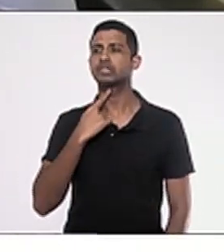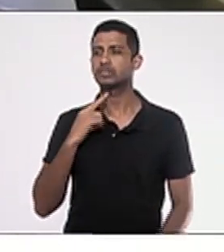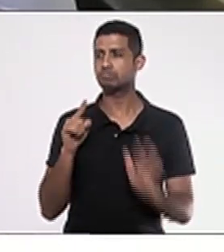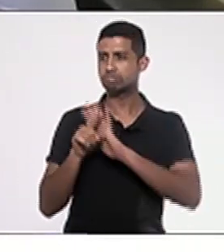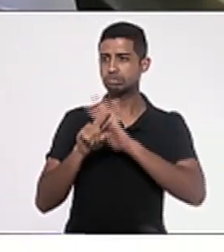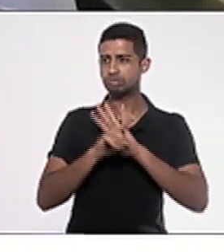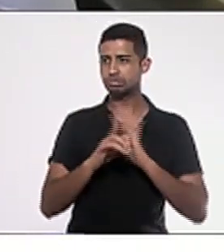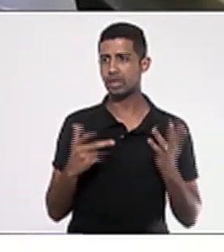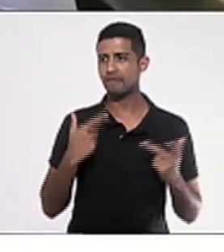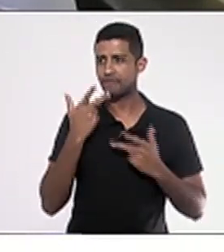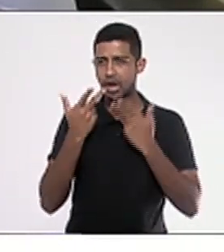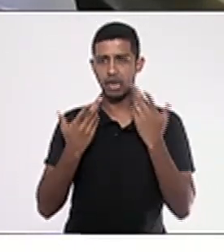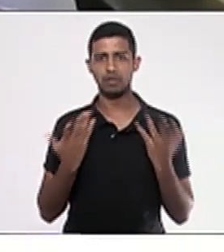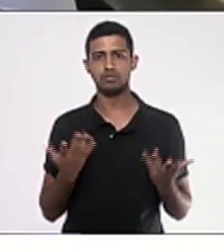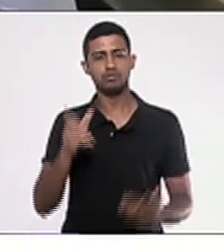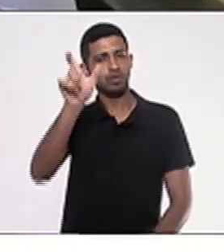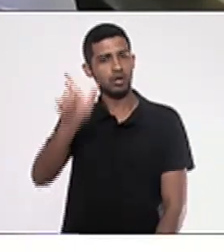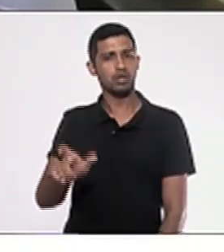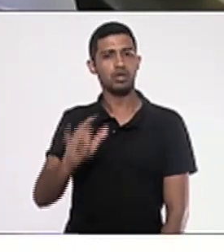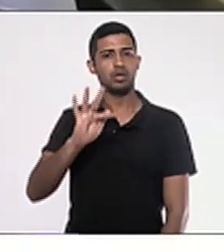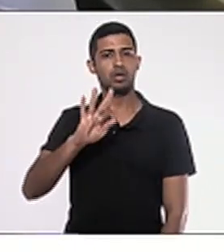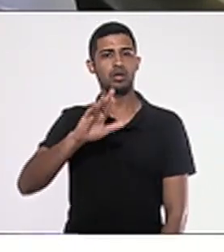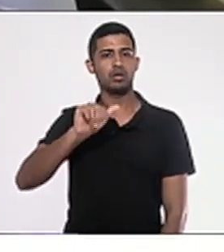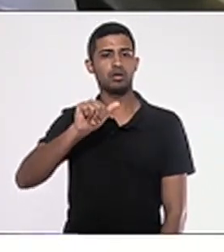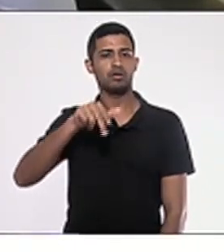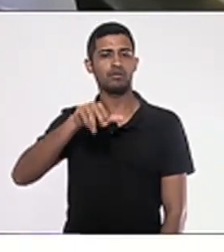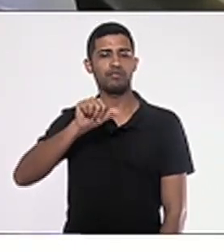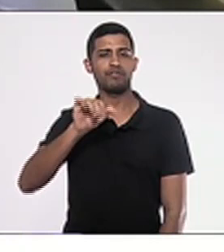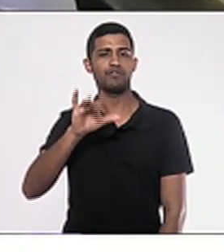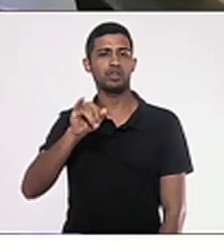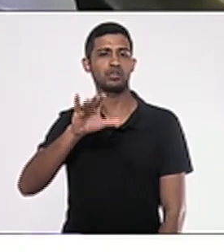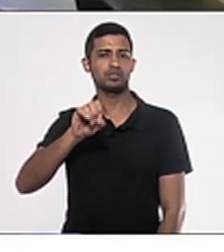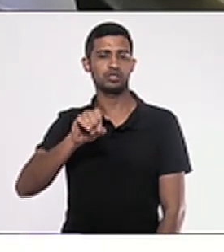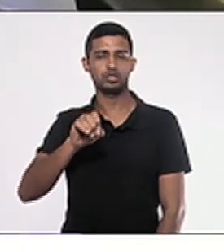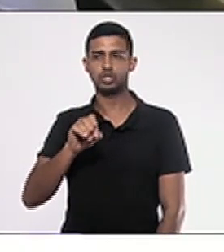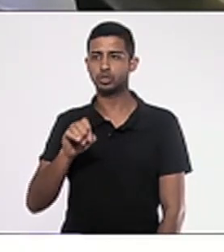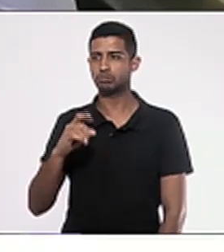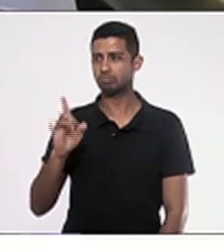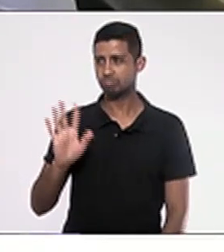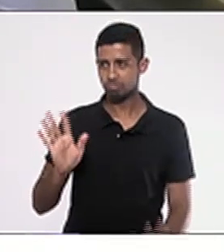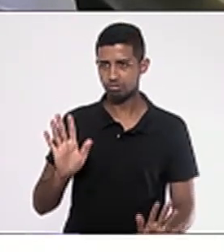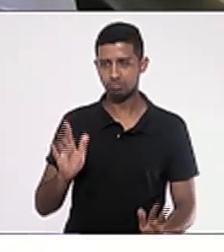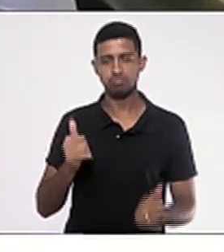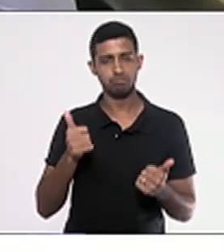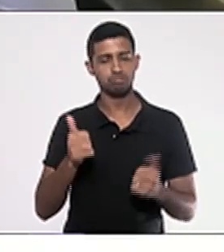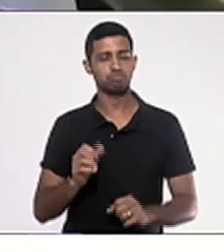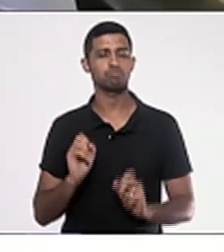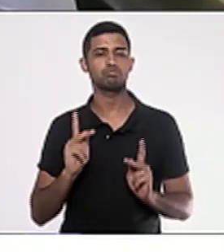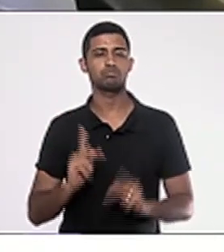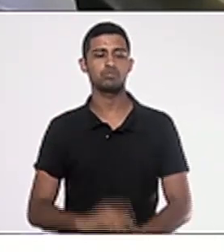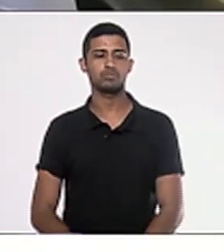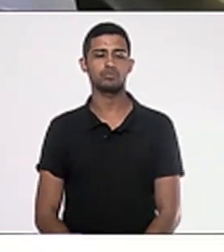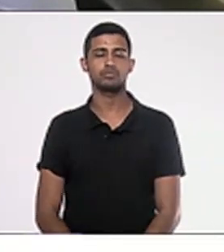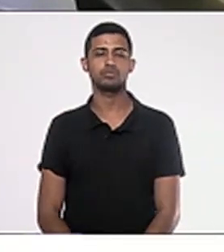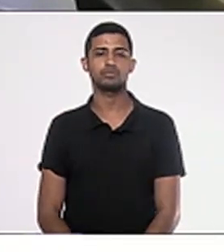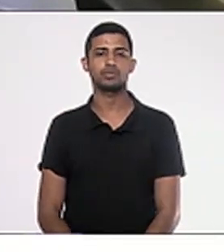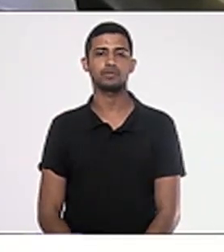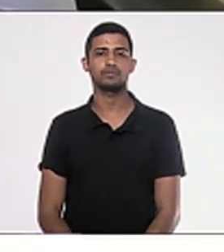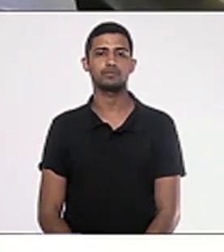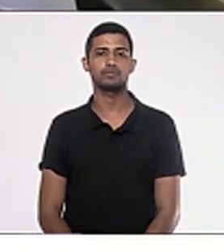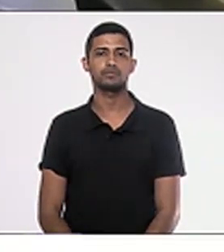Tá bom. Doutor Francisco Messias Neto. Não? Está acompanhando. Ok. Então vamos